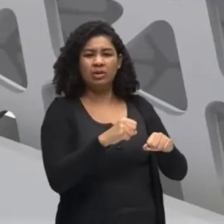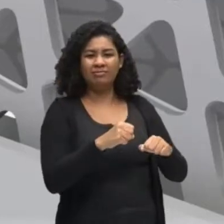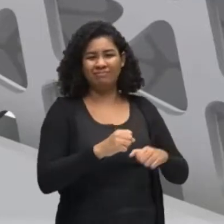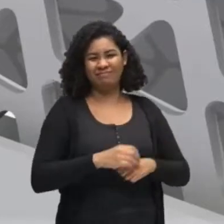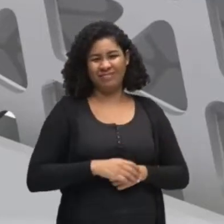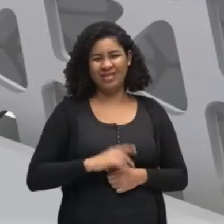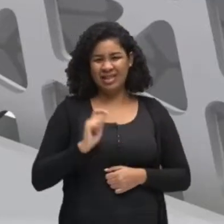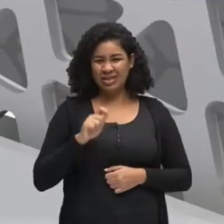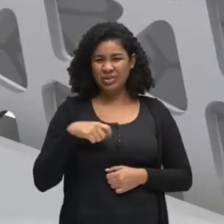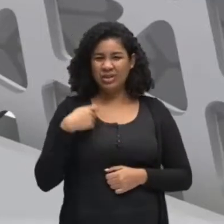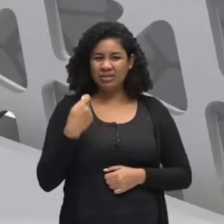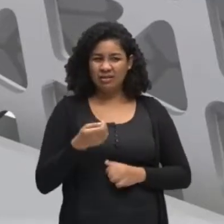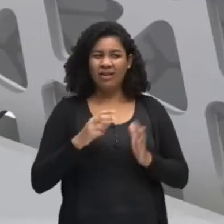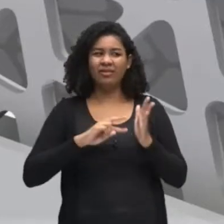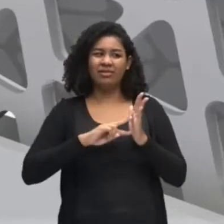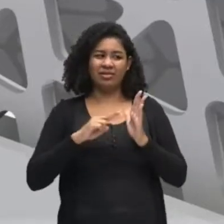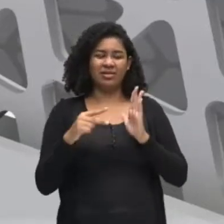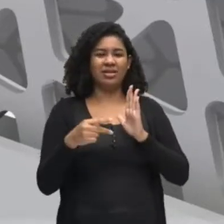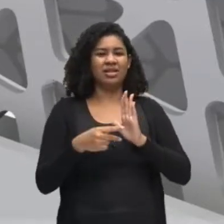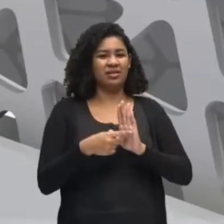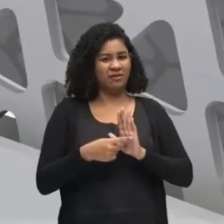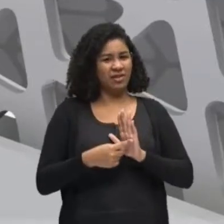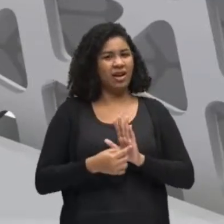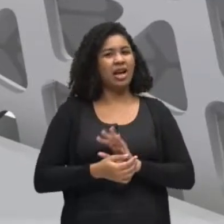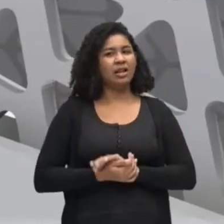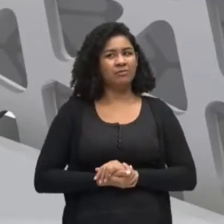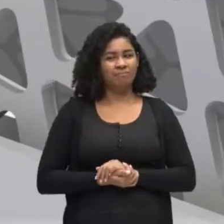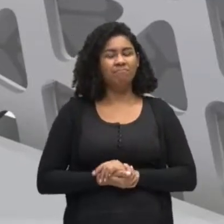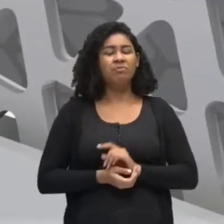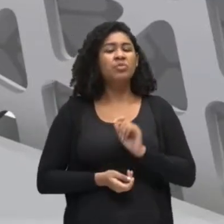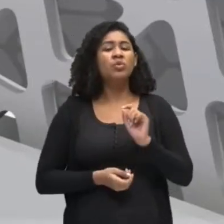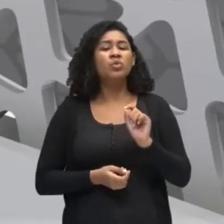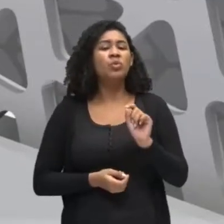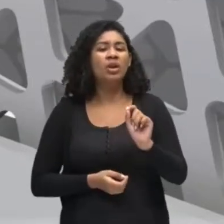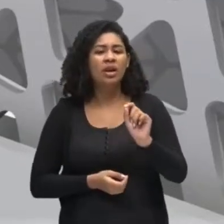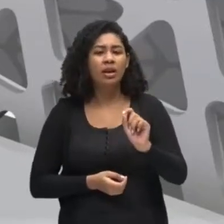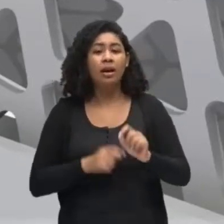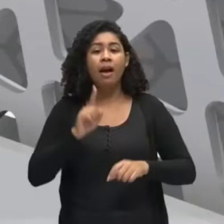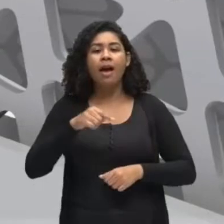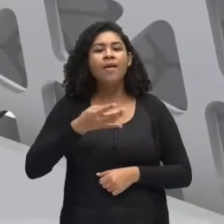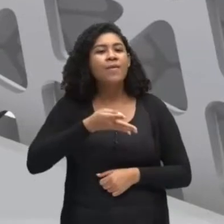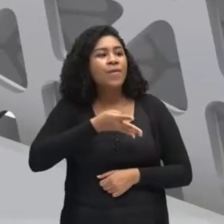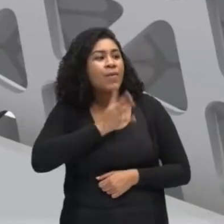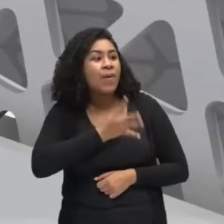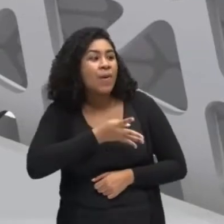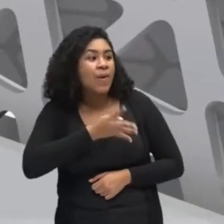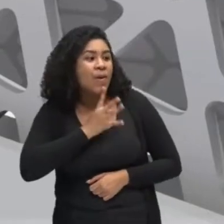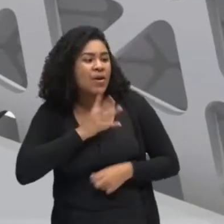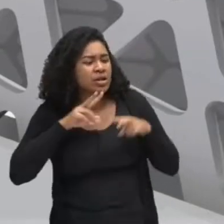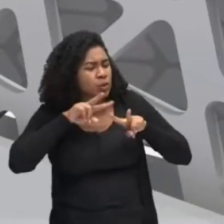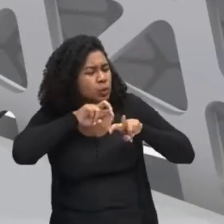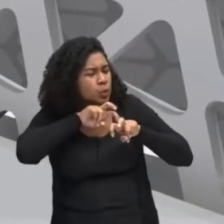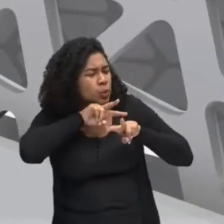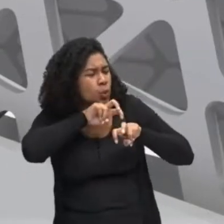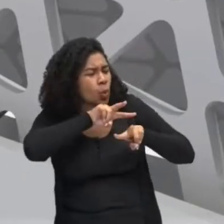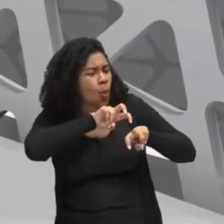palavra que tem grande significado, né? O que seria ele? Conhecer,